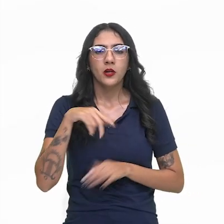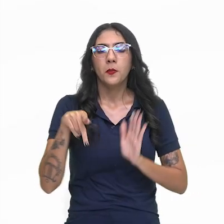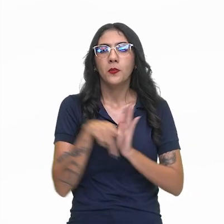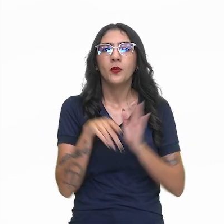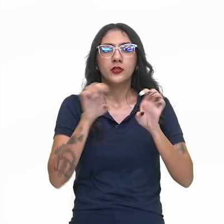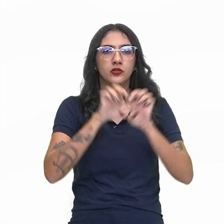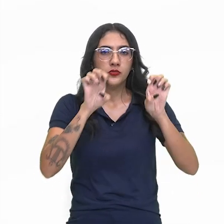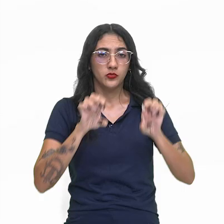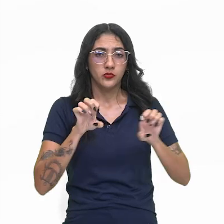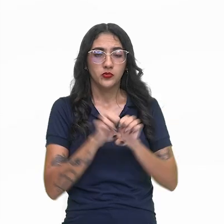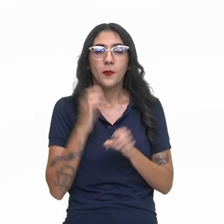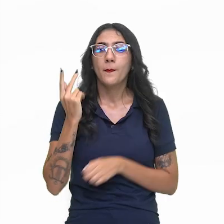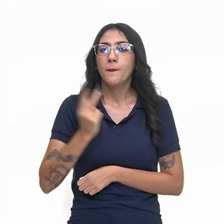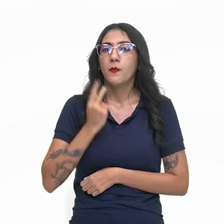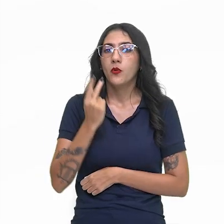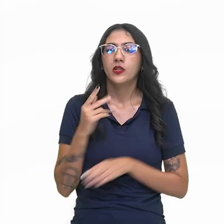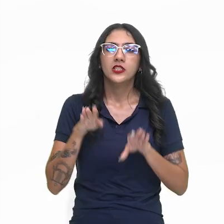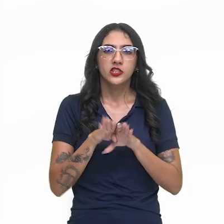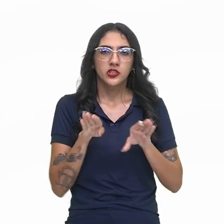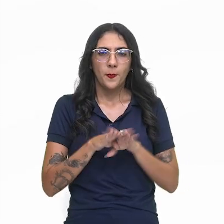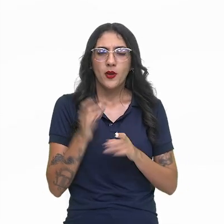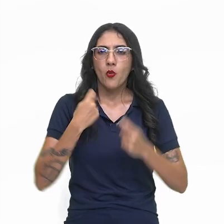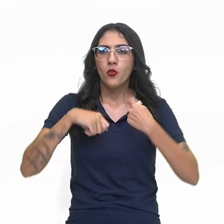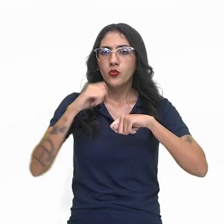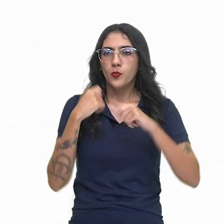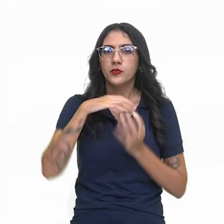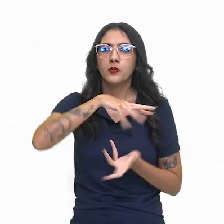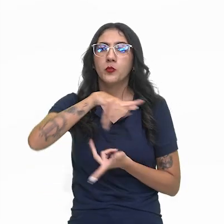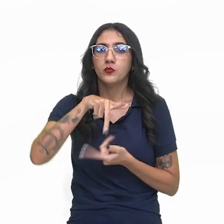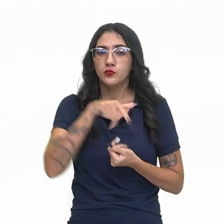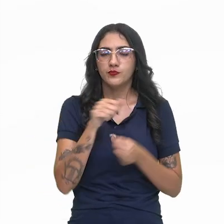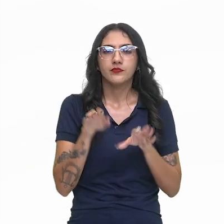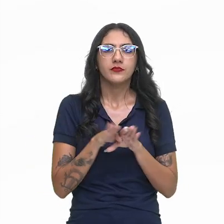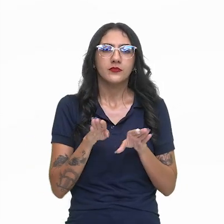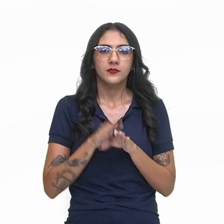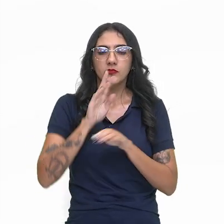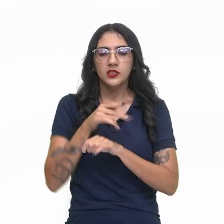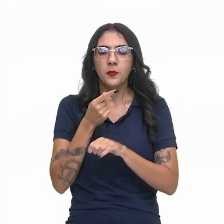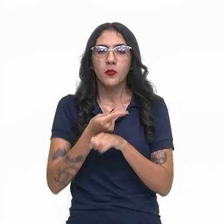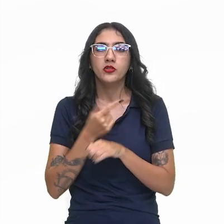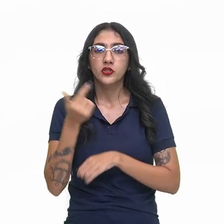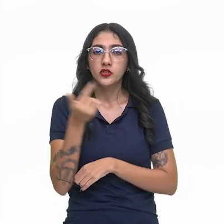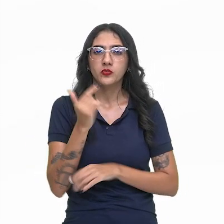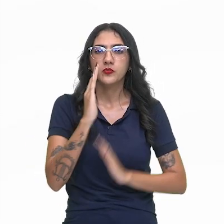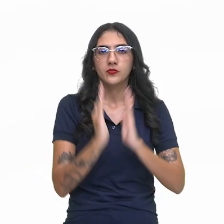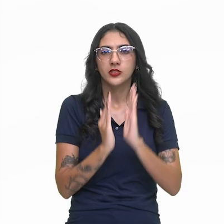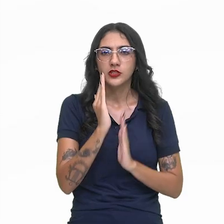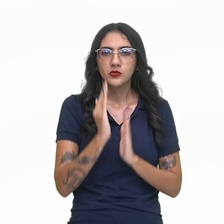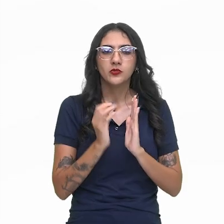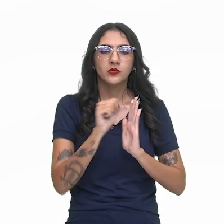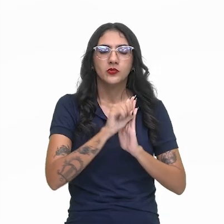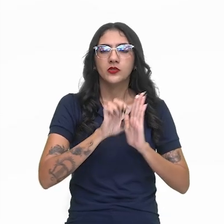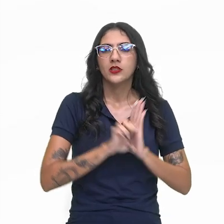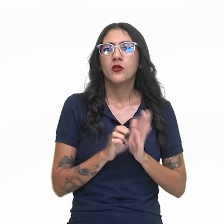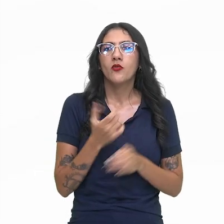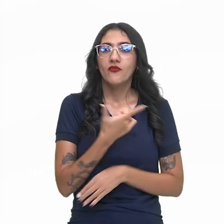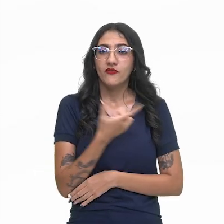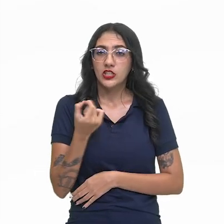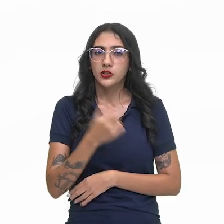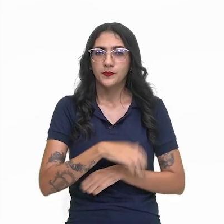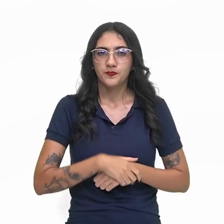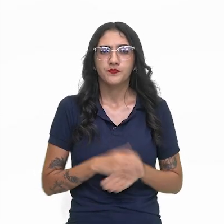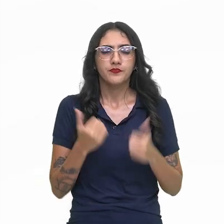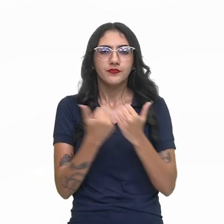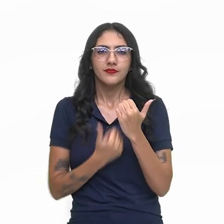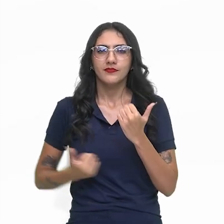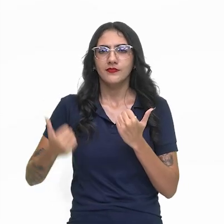da política e da economia mundial a partir da segunda metade do século XX, em